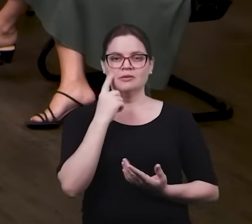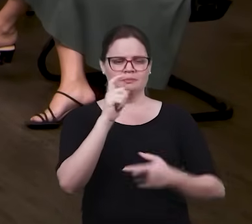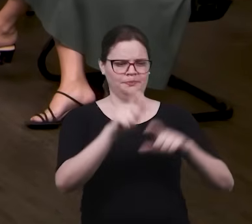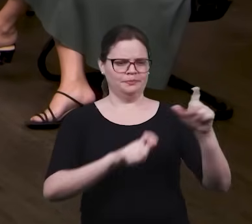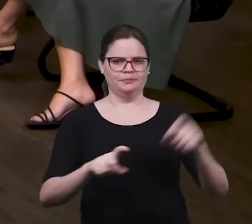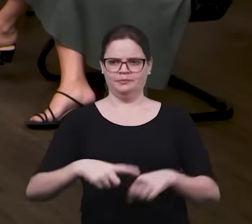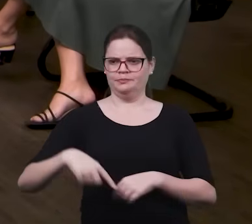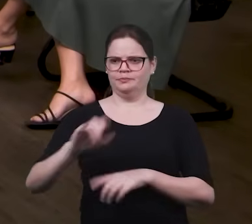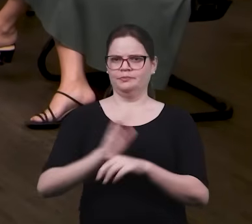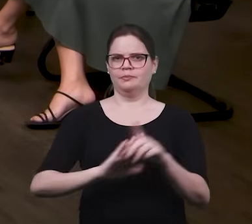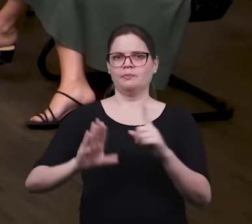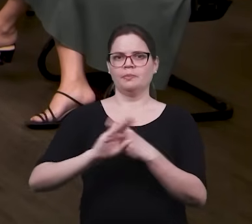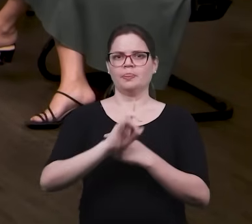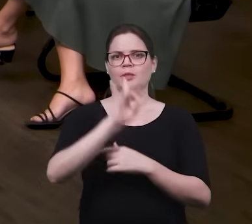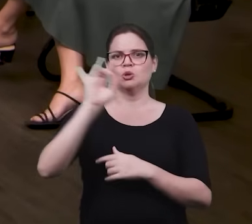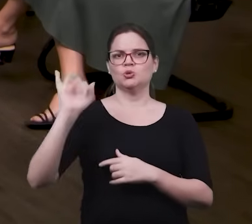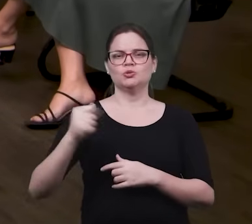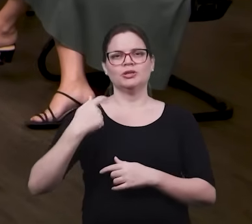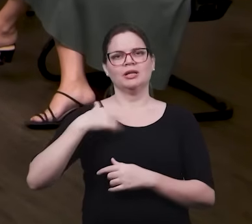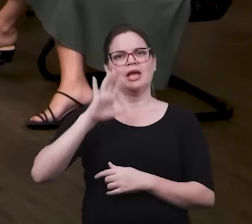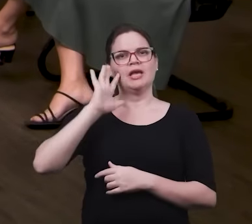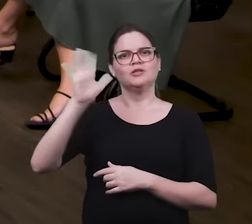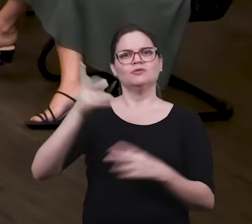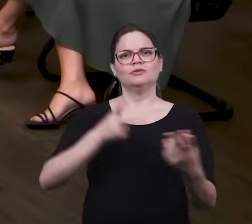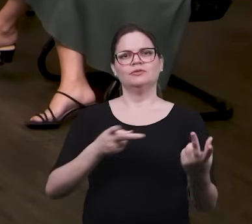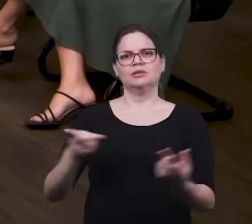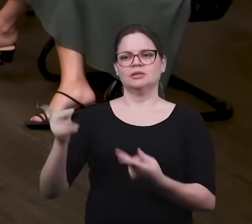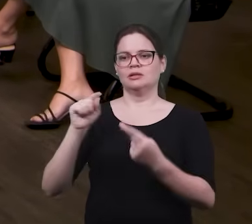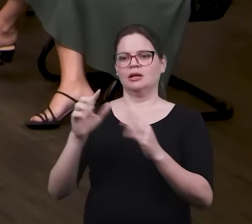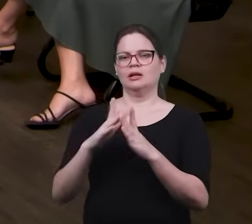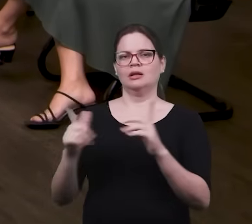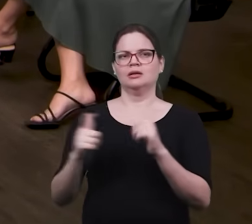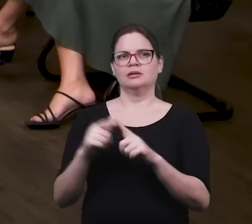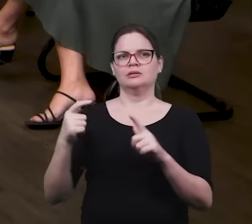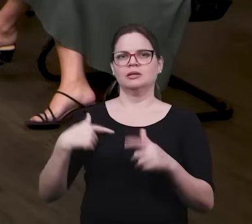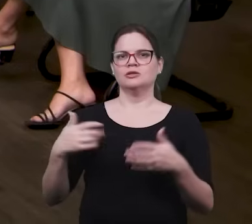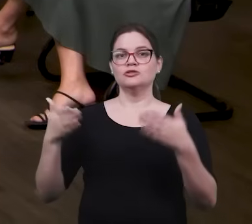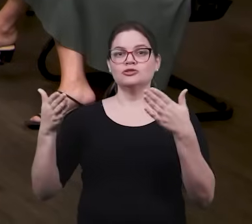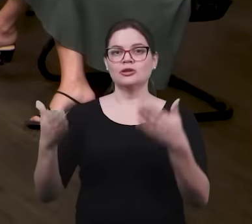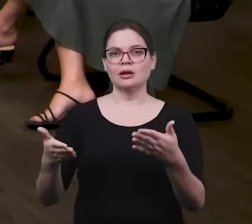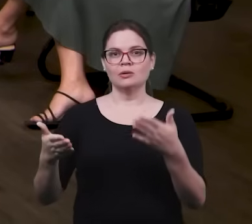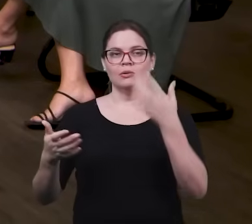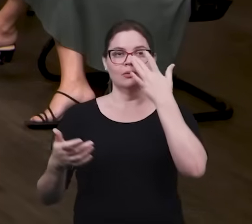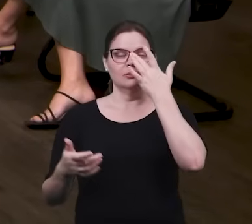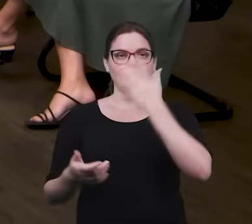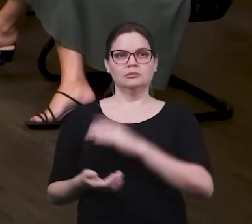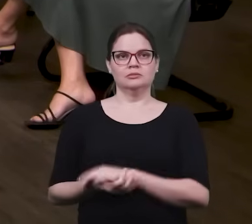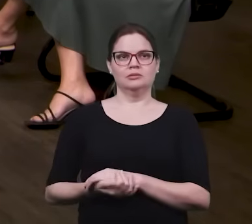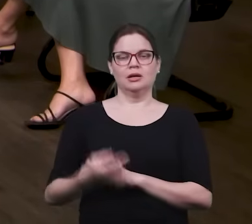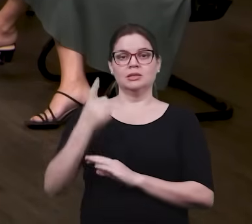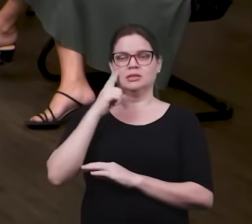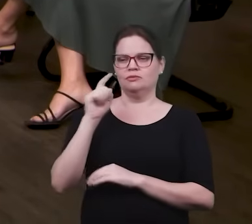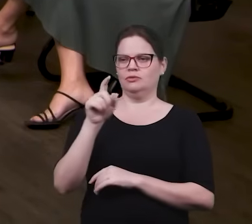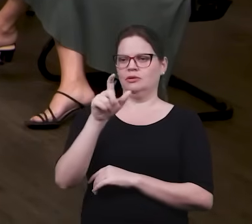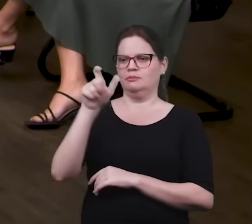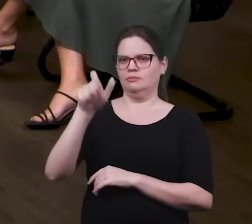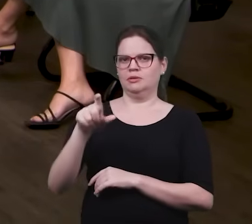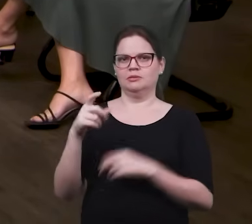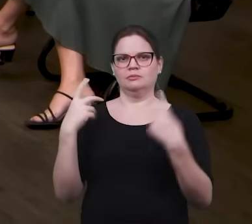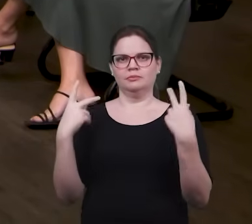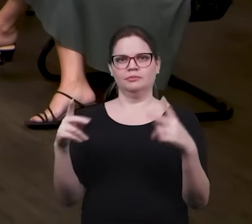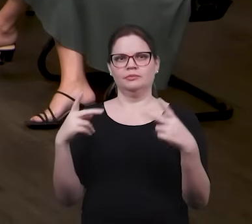que foi à igreja, no dia que quando ele resolveu visitar a igreja, foi lá o pregador disse